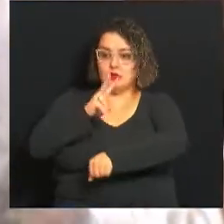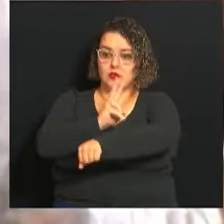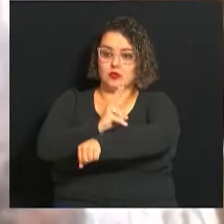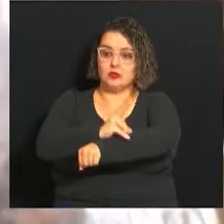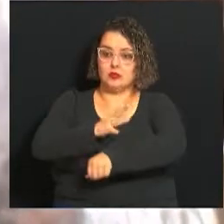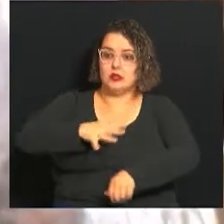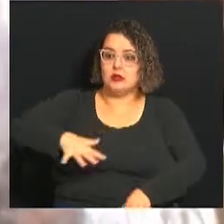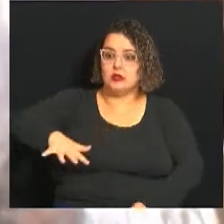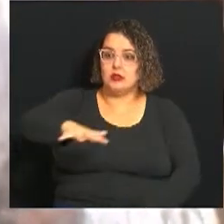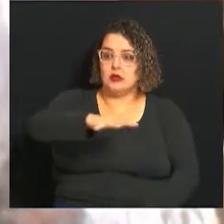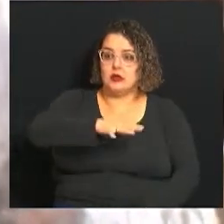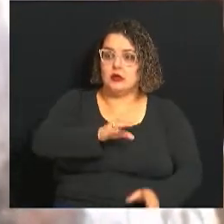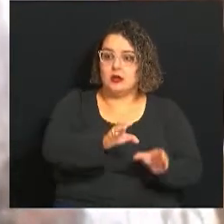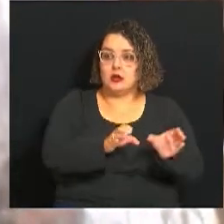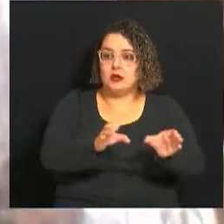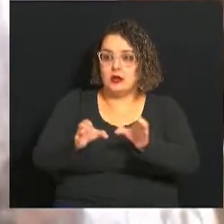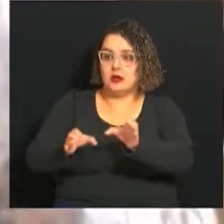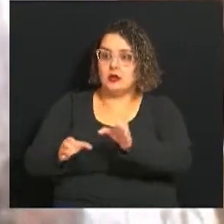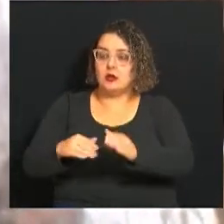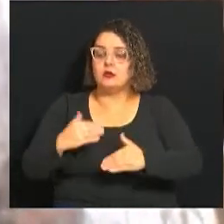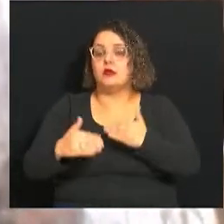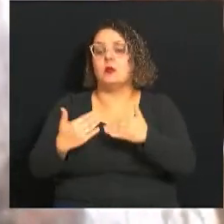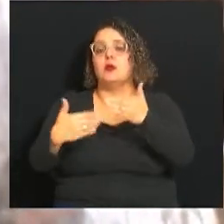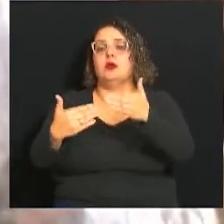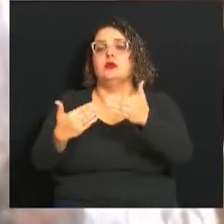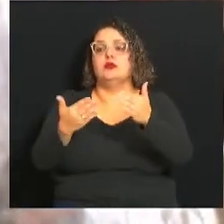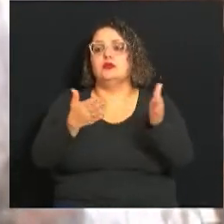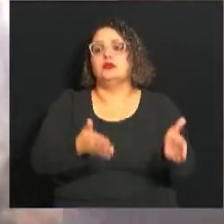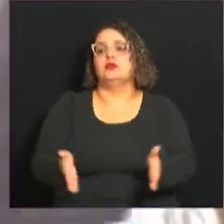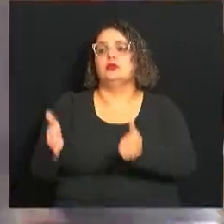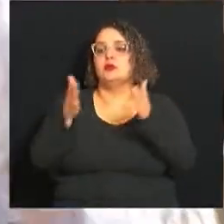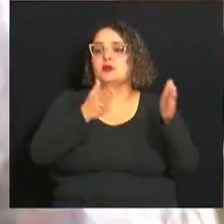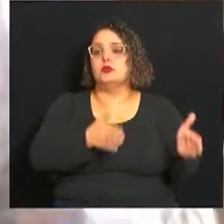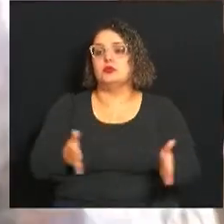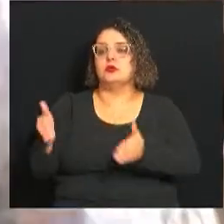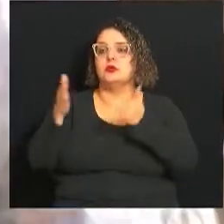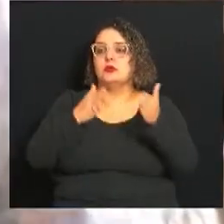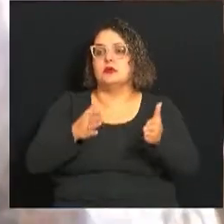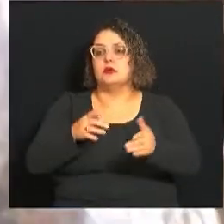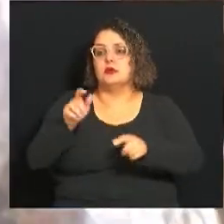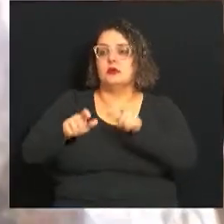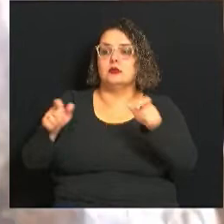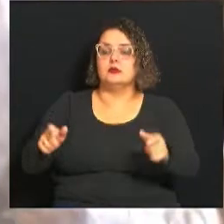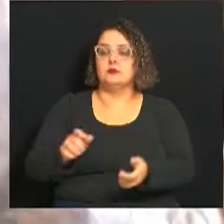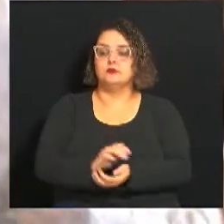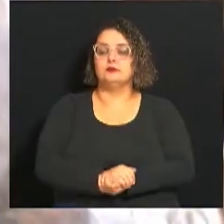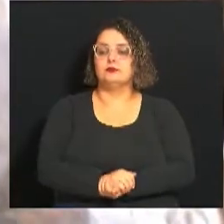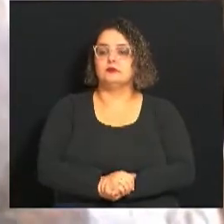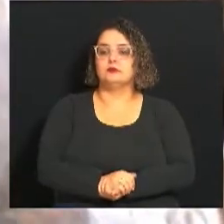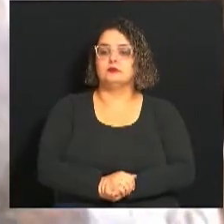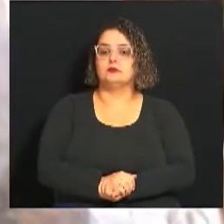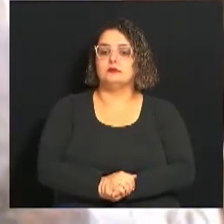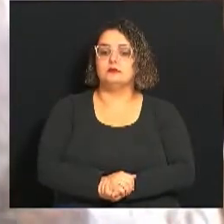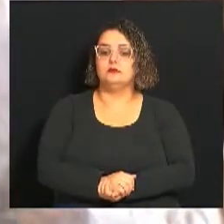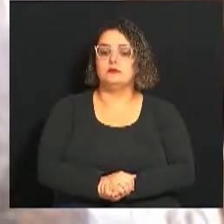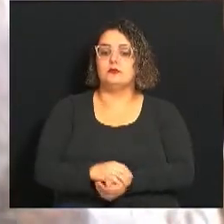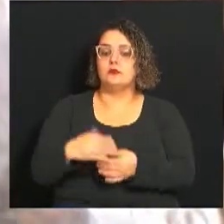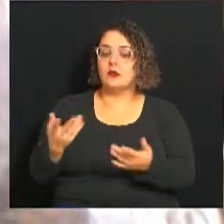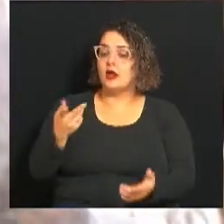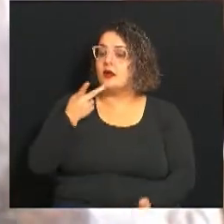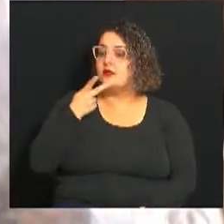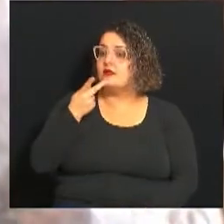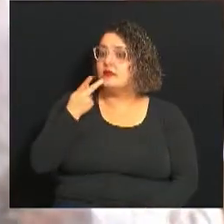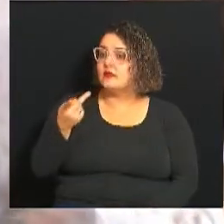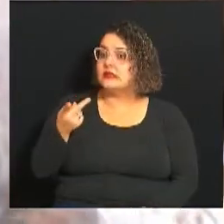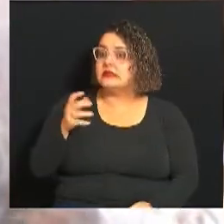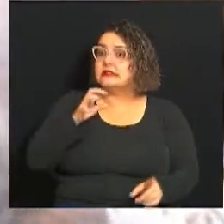da coordenação da produção. Eu coordeno a produção da galera aqui. Bom, gostaria que você falasse sobre os impactos,